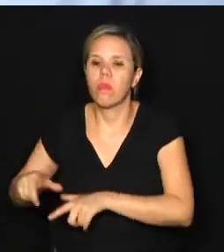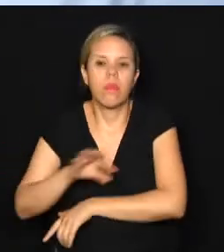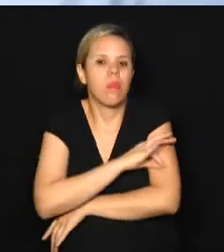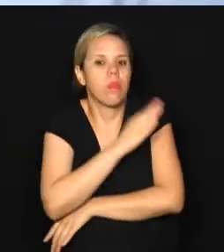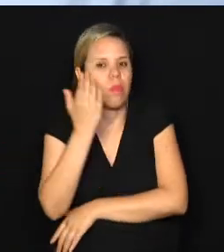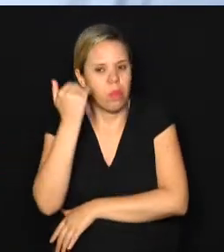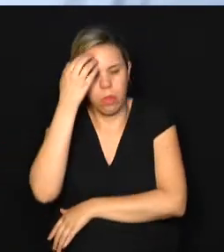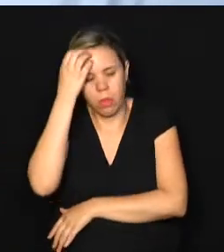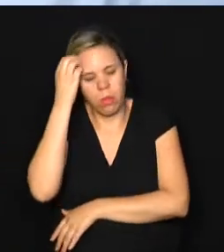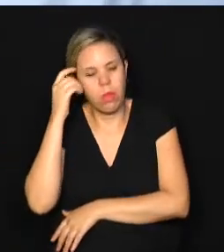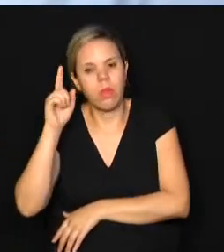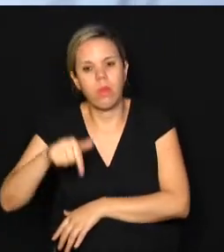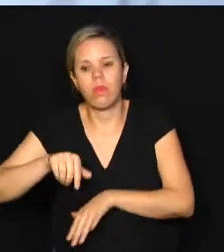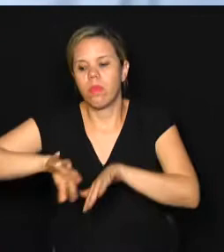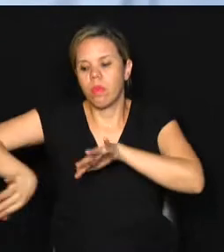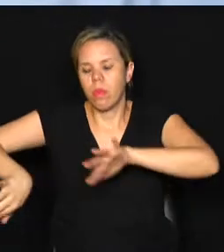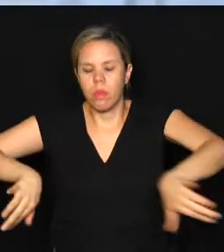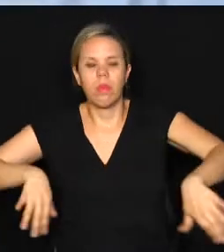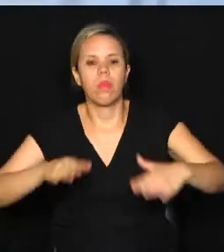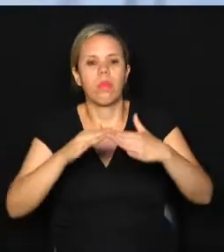disso para desapropriar a área?